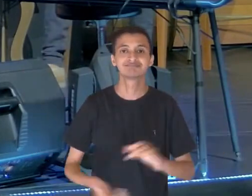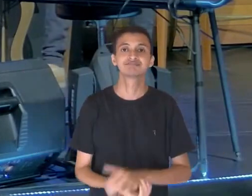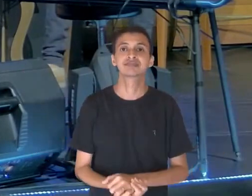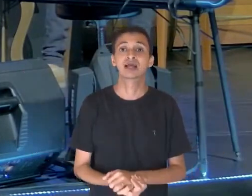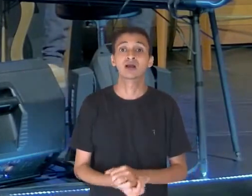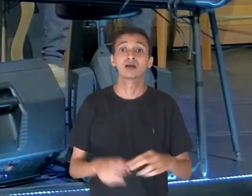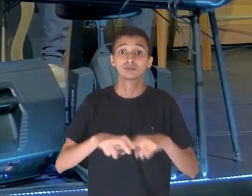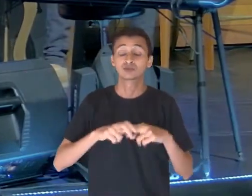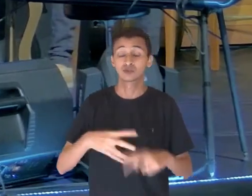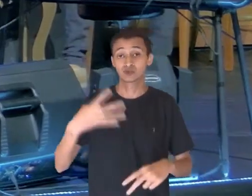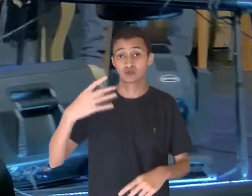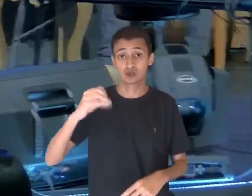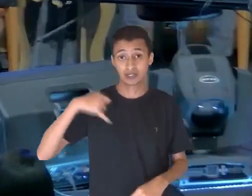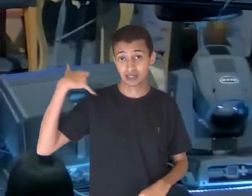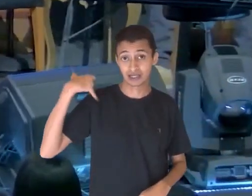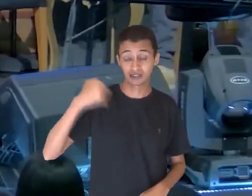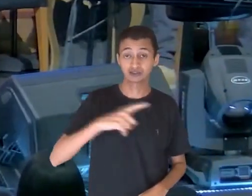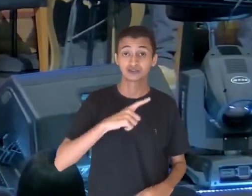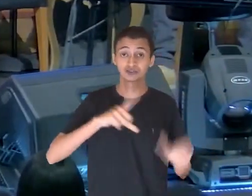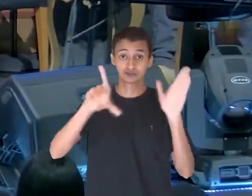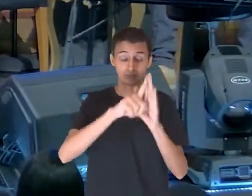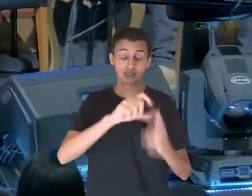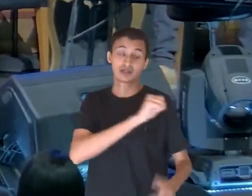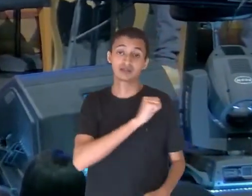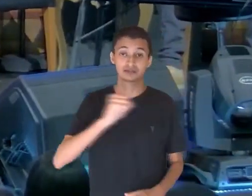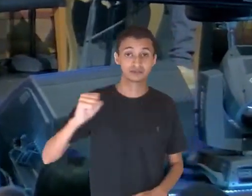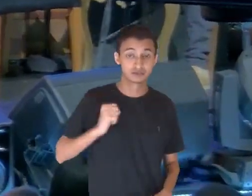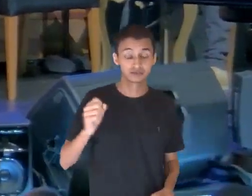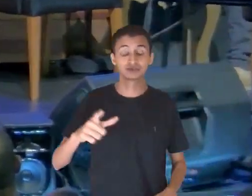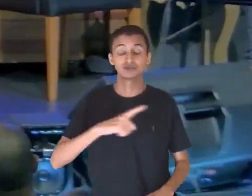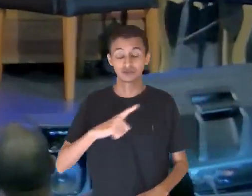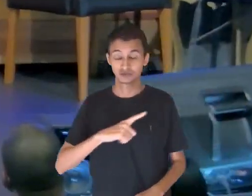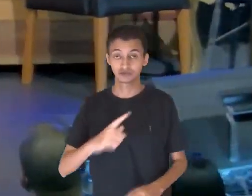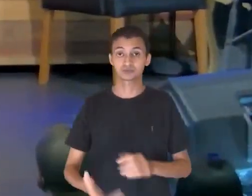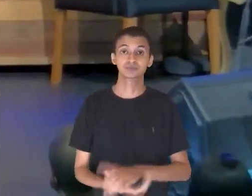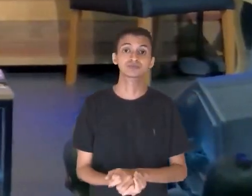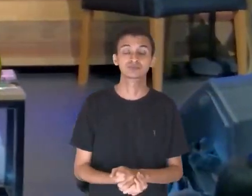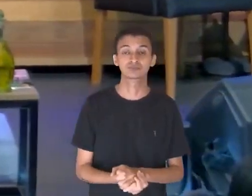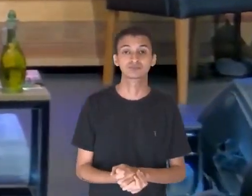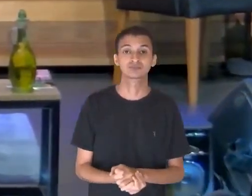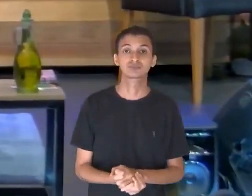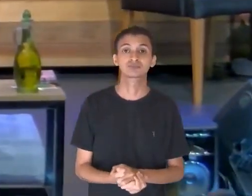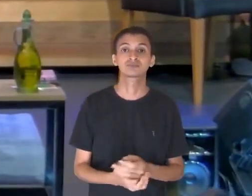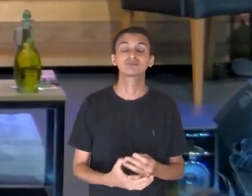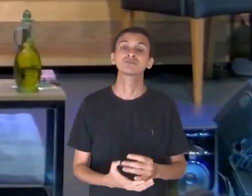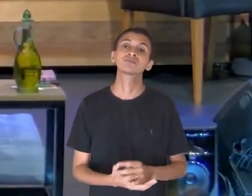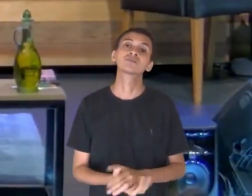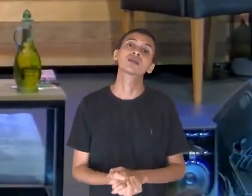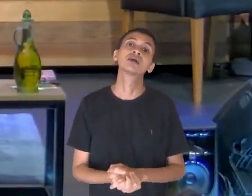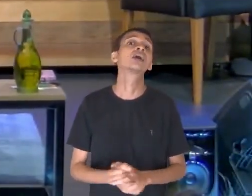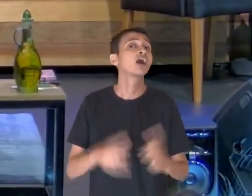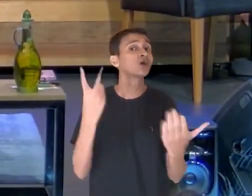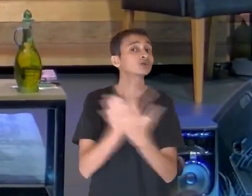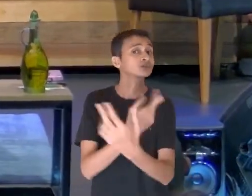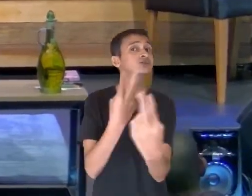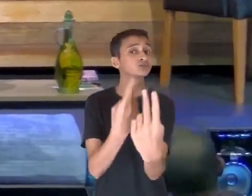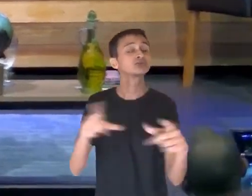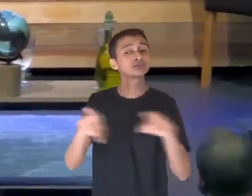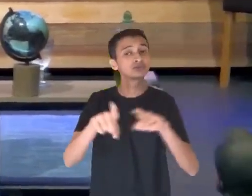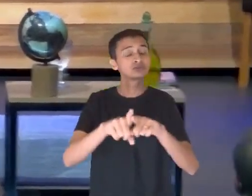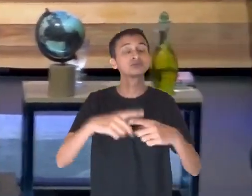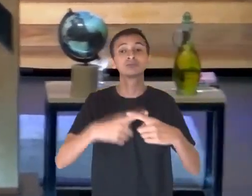Então, aos 40 anos, havia uma lei sacerdotal, eternal, que ainda se manifesta entre nós,